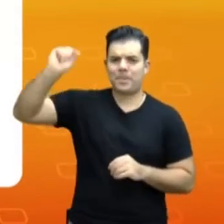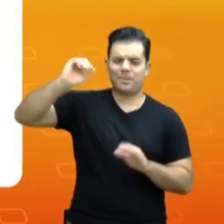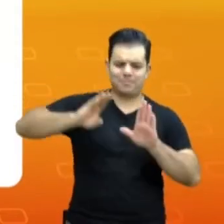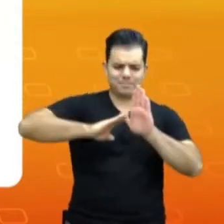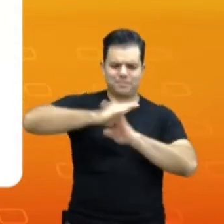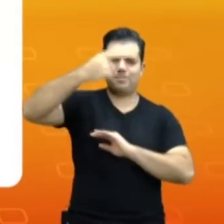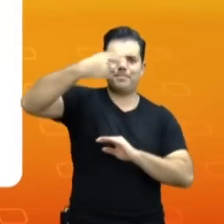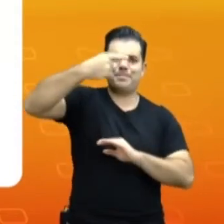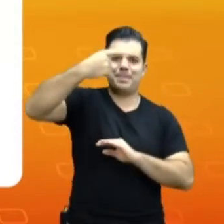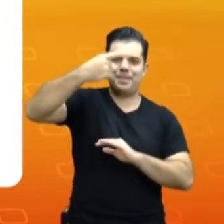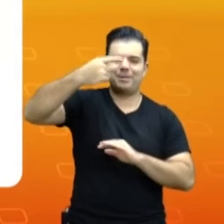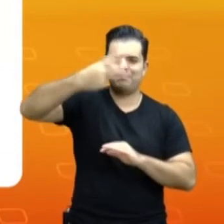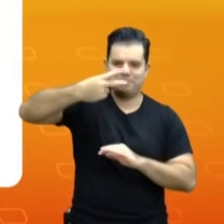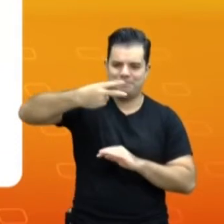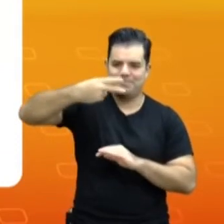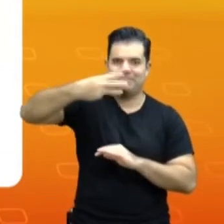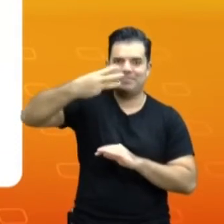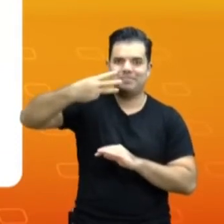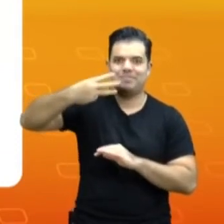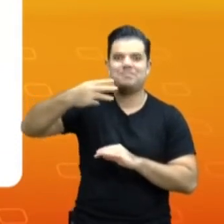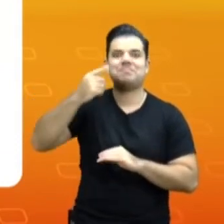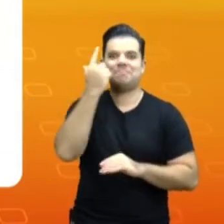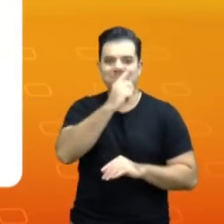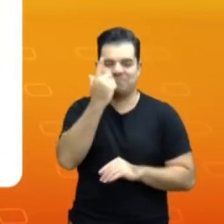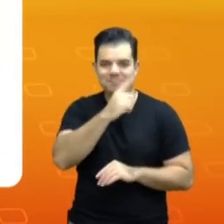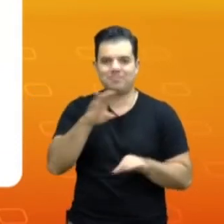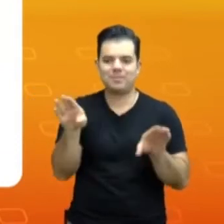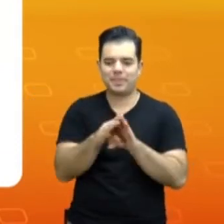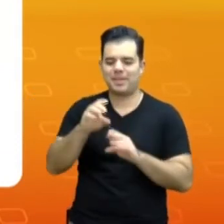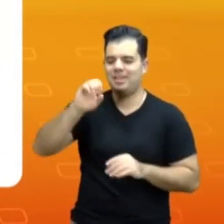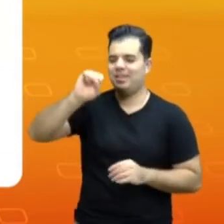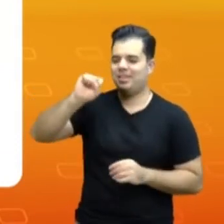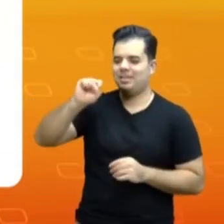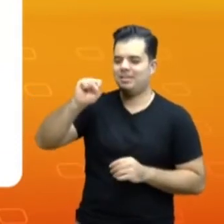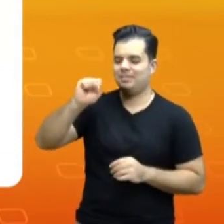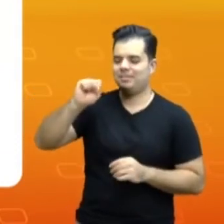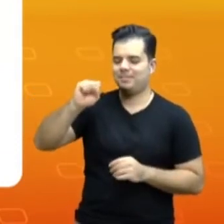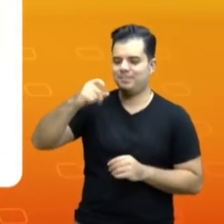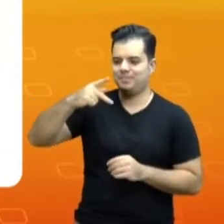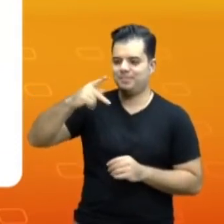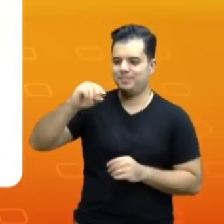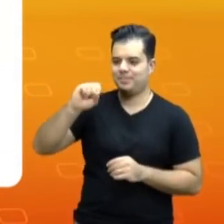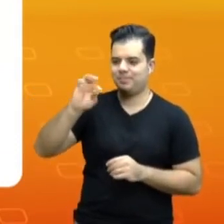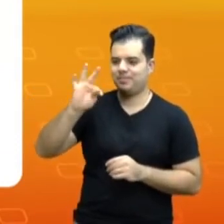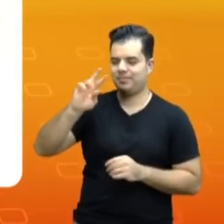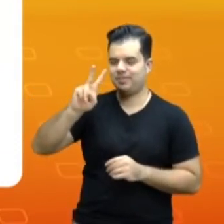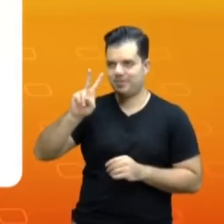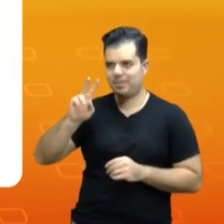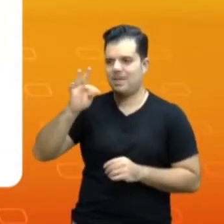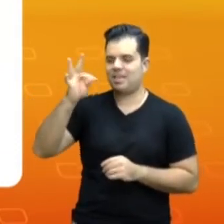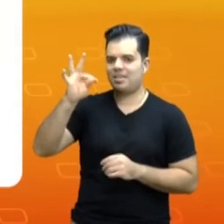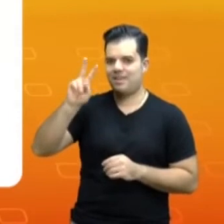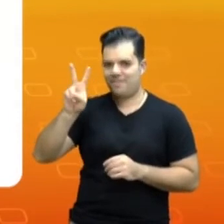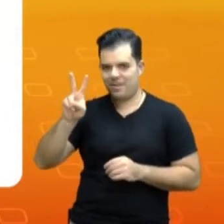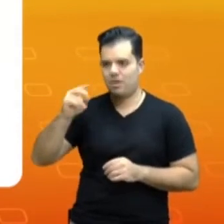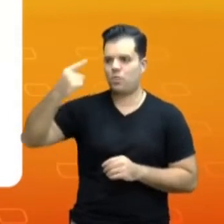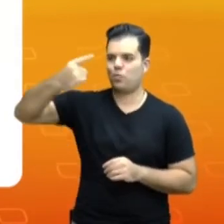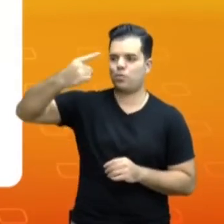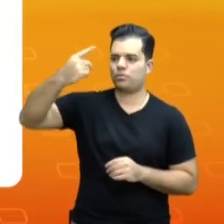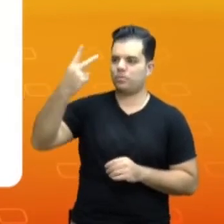durante o período. O Sport TV 4... Sport TV 1, 2, 3 e 4